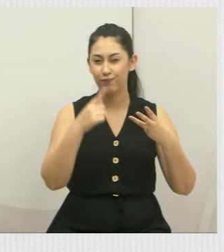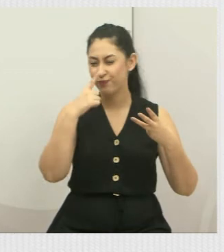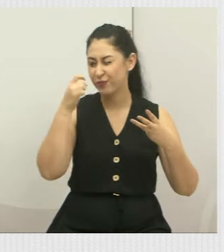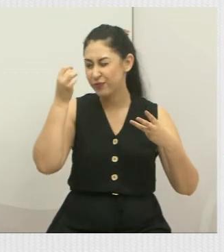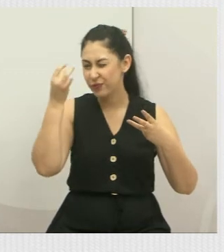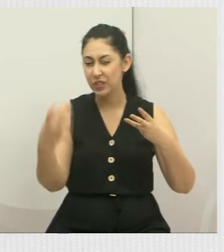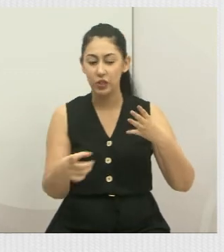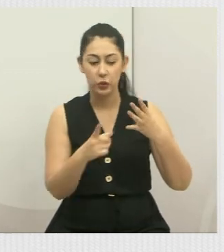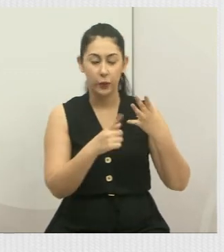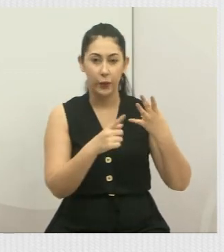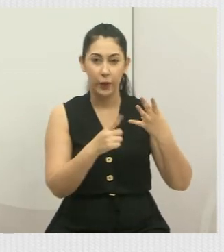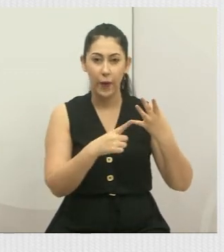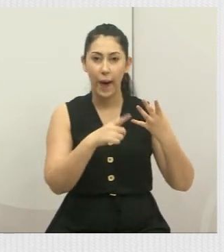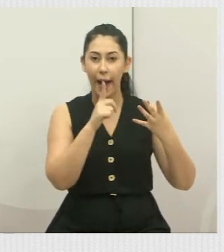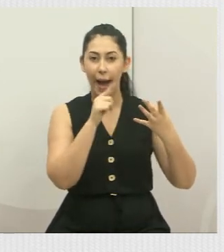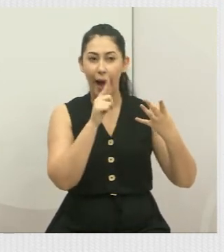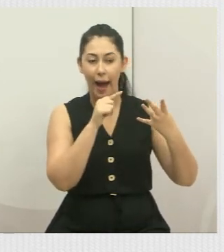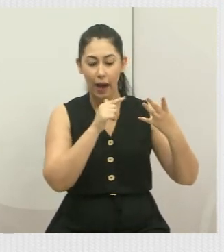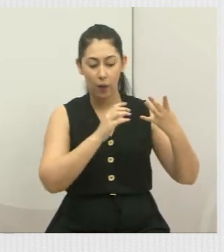questão